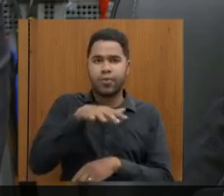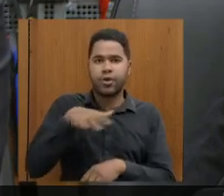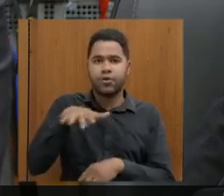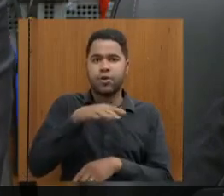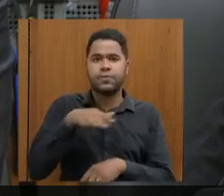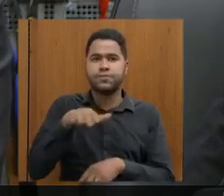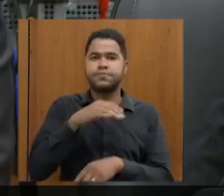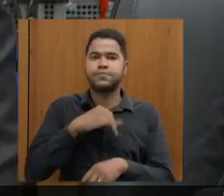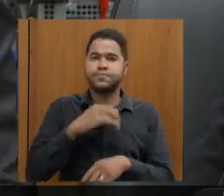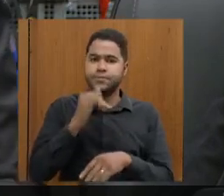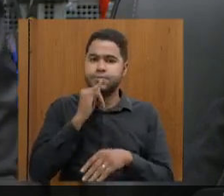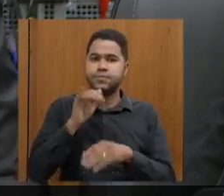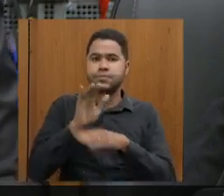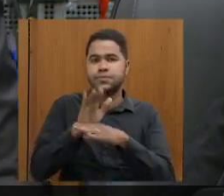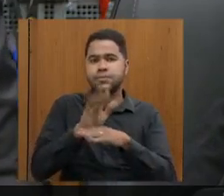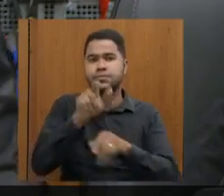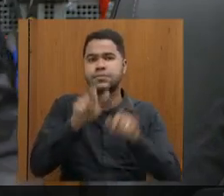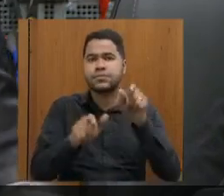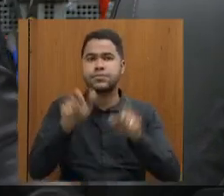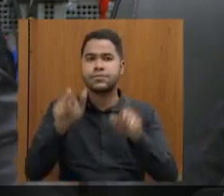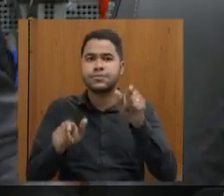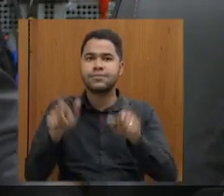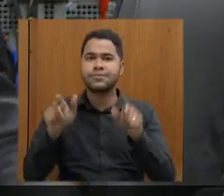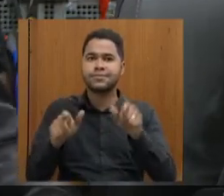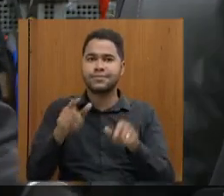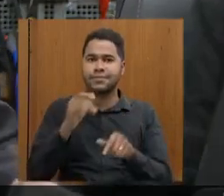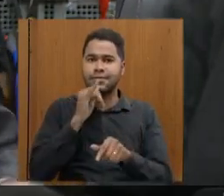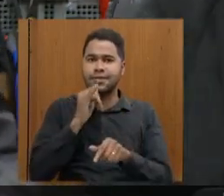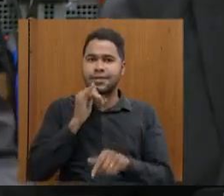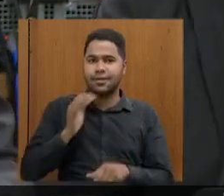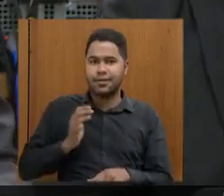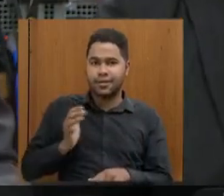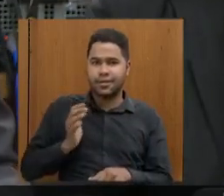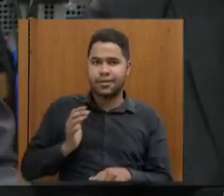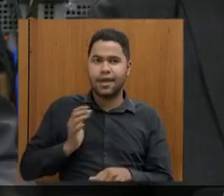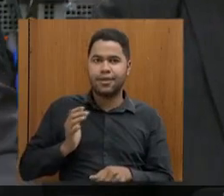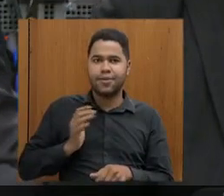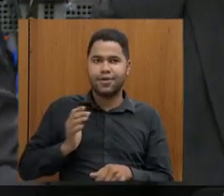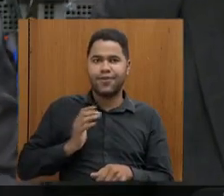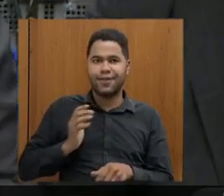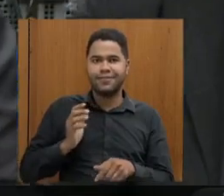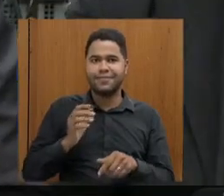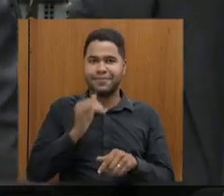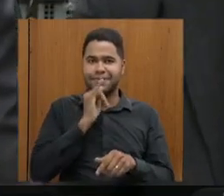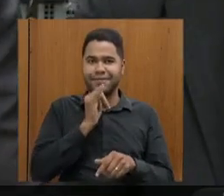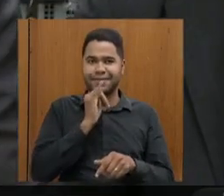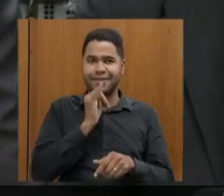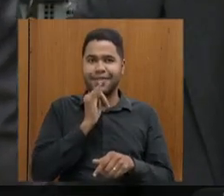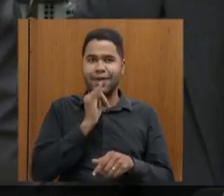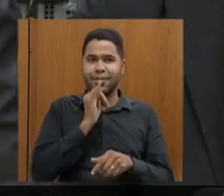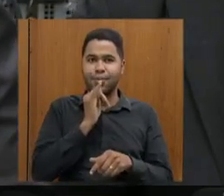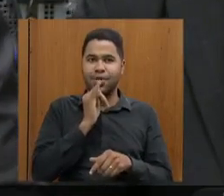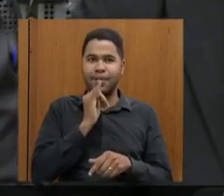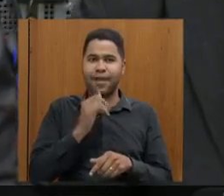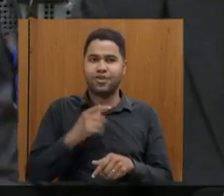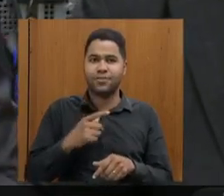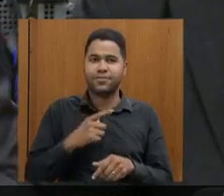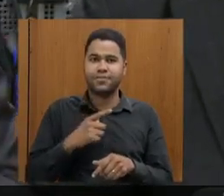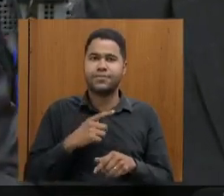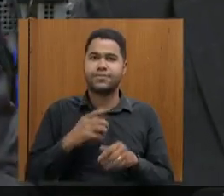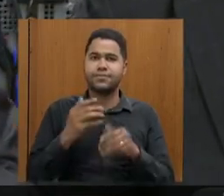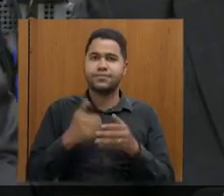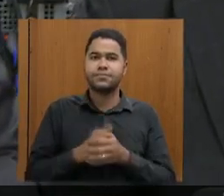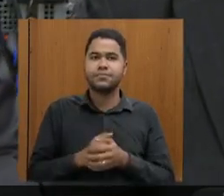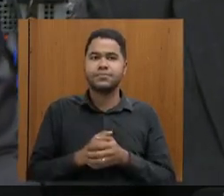ambiente que é mais prova das pessoas que querem gerar riqueza e assim por diante é enriquecer dava a prosperidade